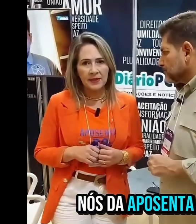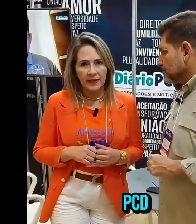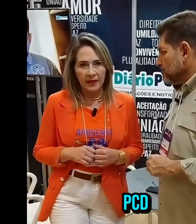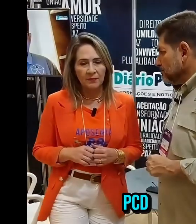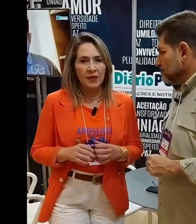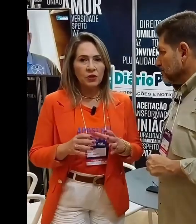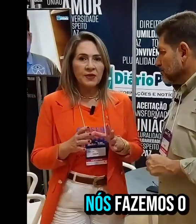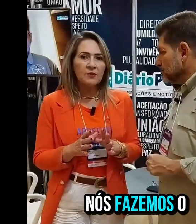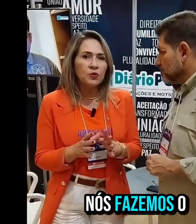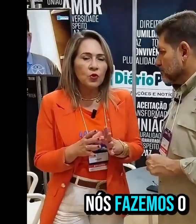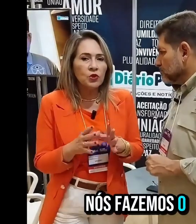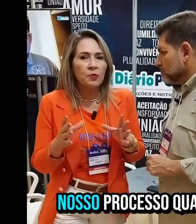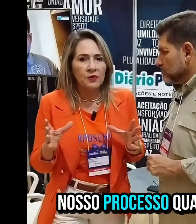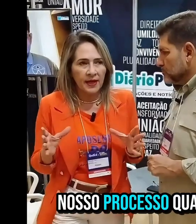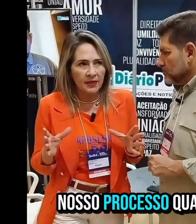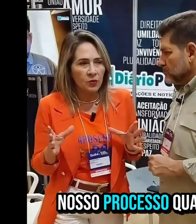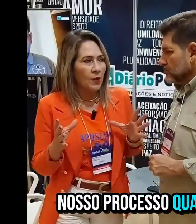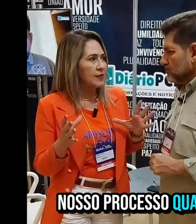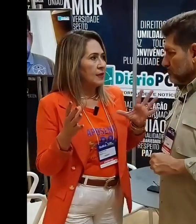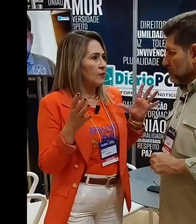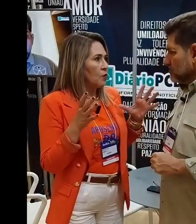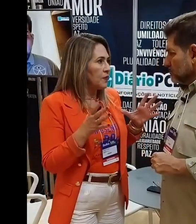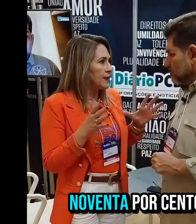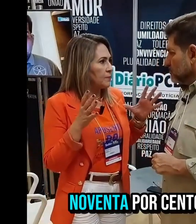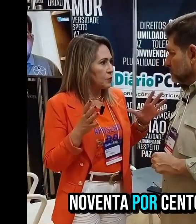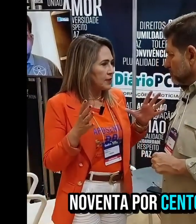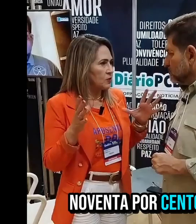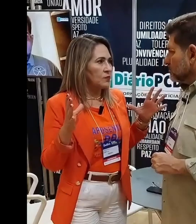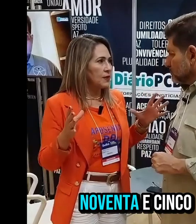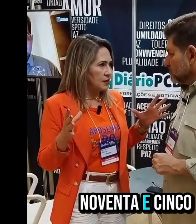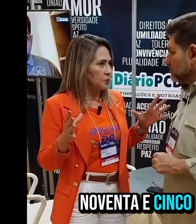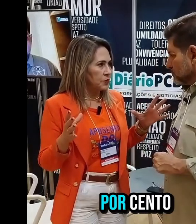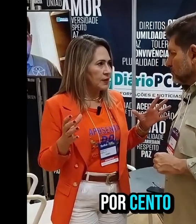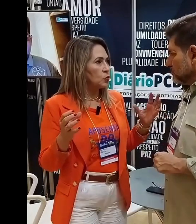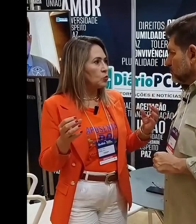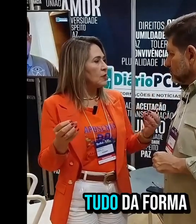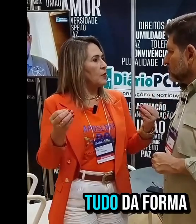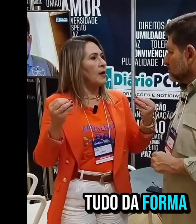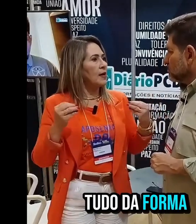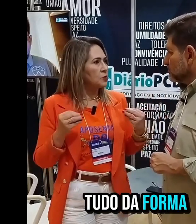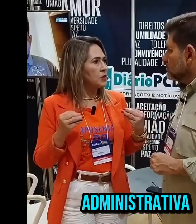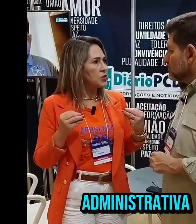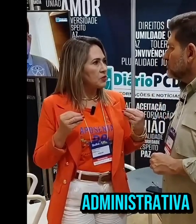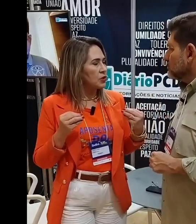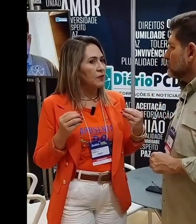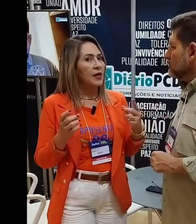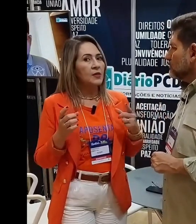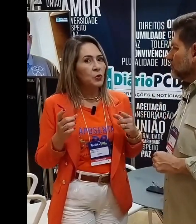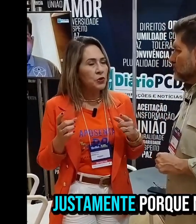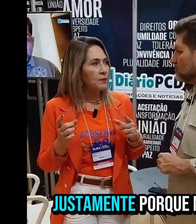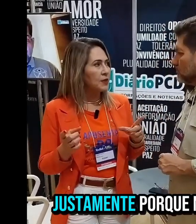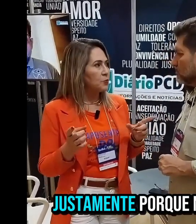Aposenta PCD, nós fazemos o nosso processo quase 90%, 95%, tudo da forma